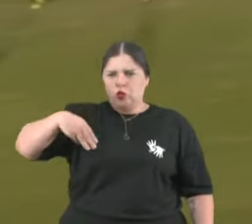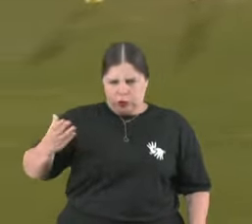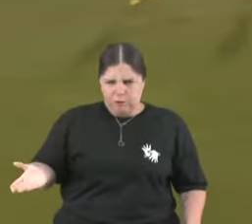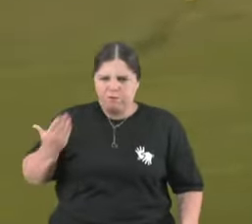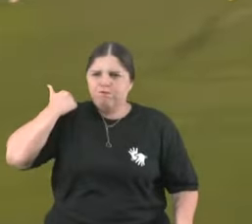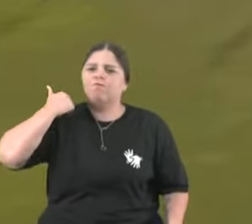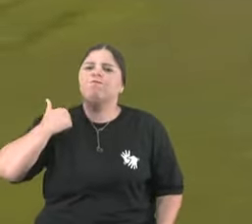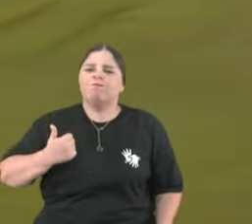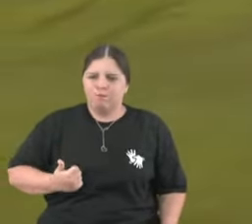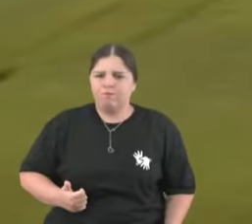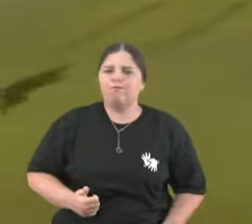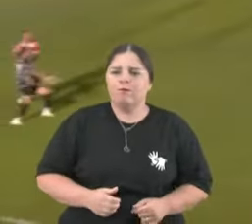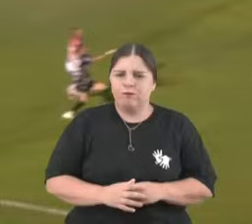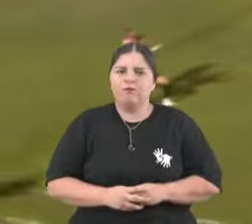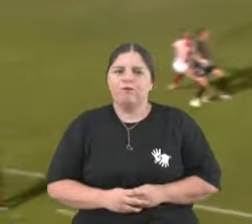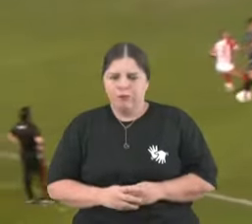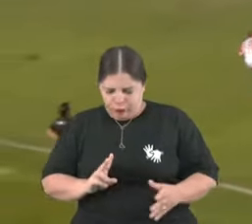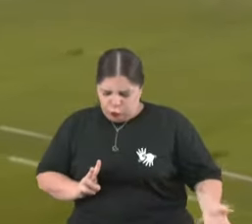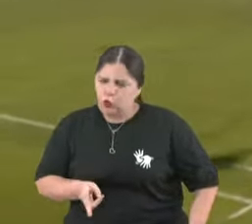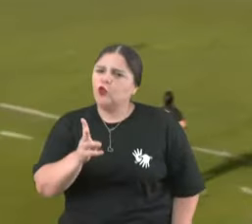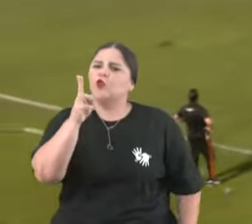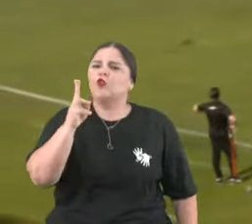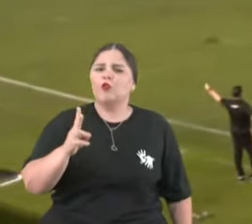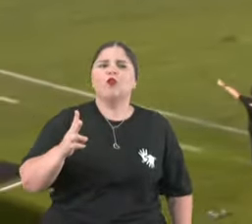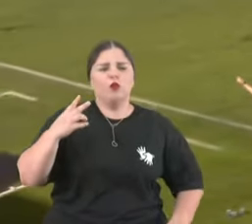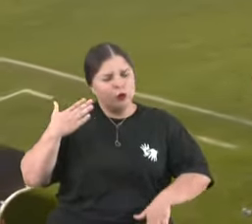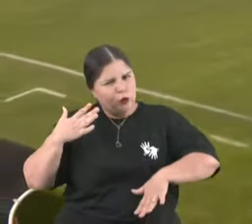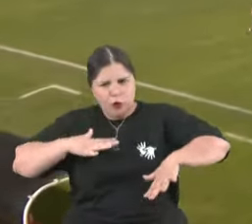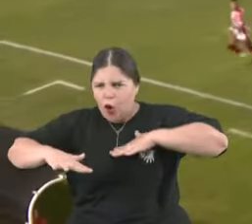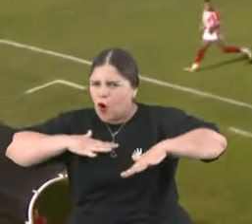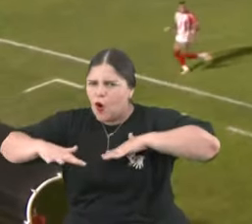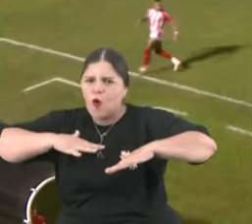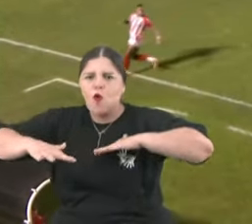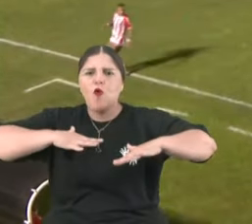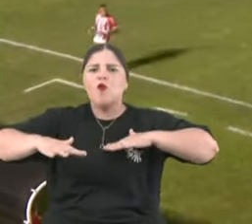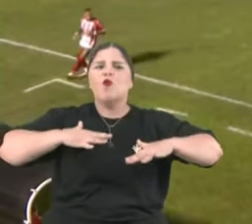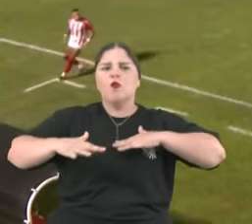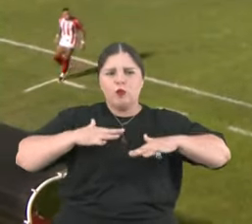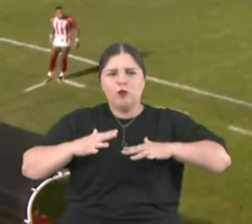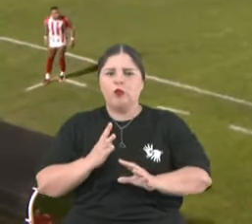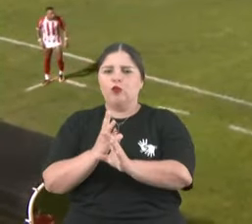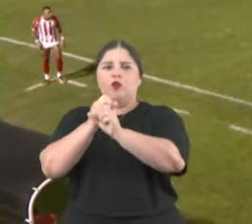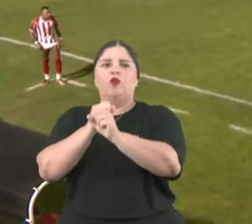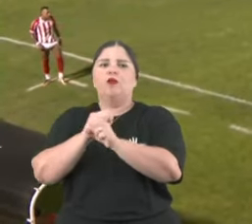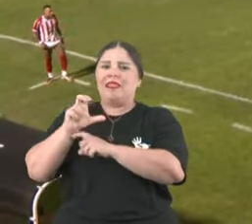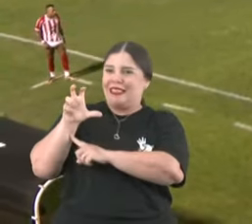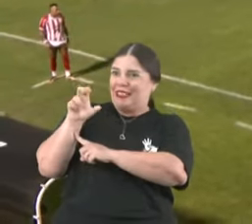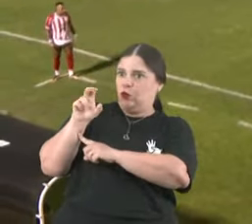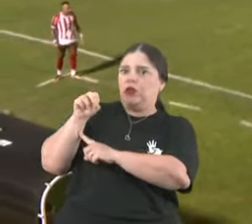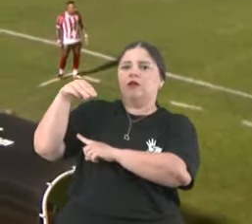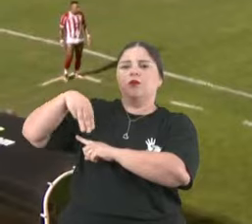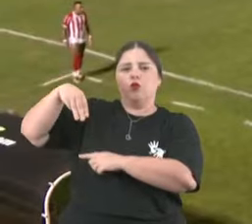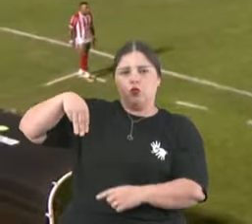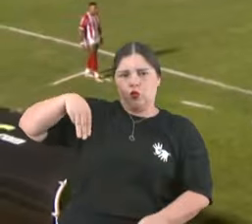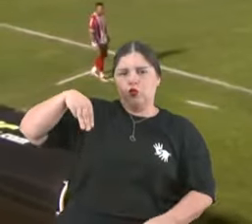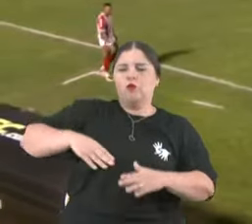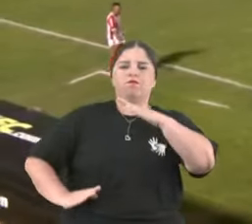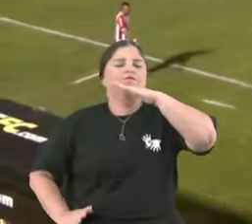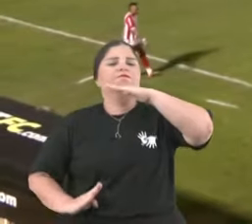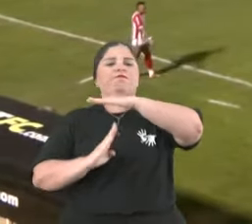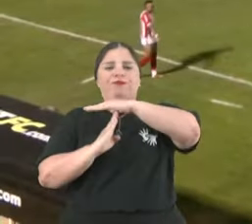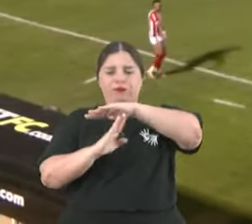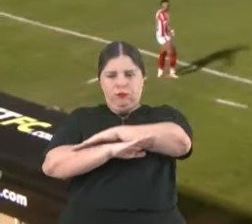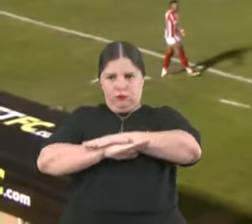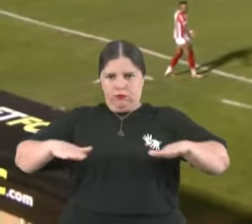bem. Chegamos a 49 agora, né? 49-10, vamos a 50, portanto. Grande mestre